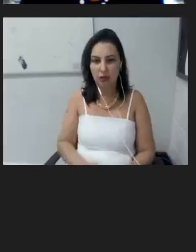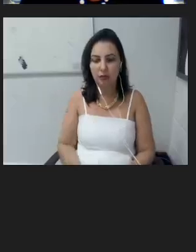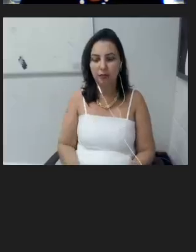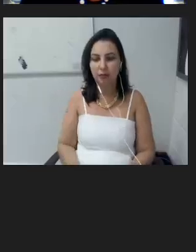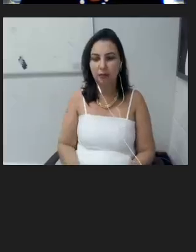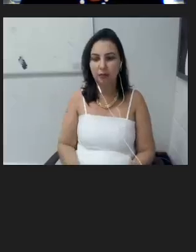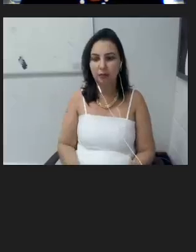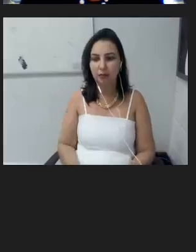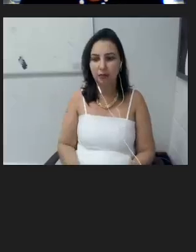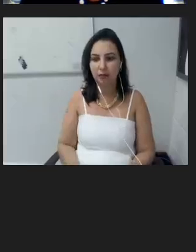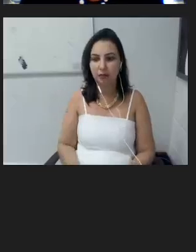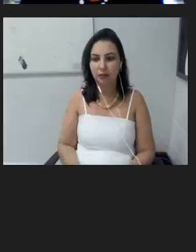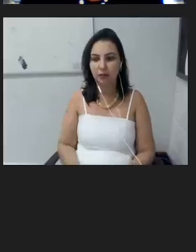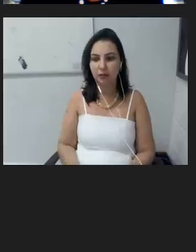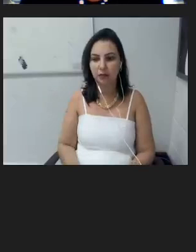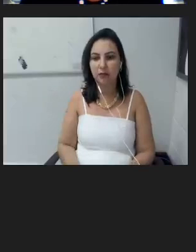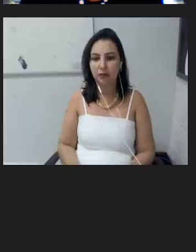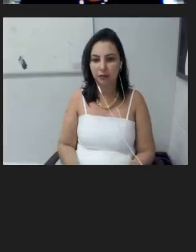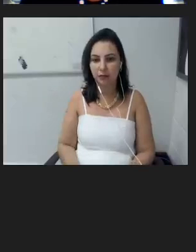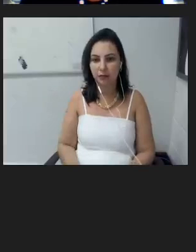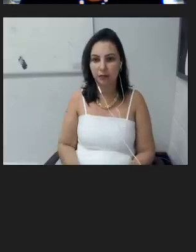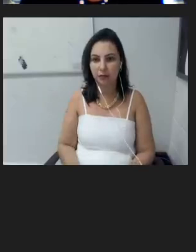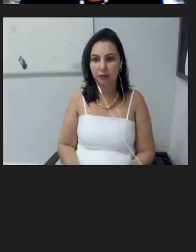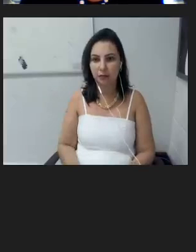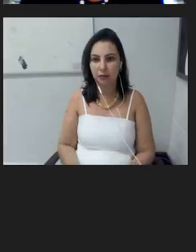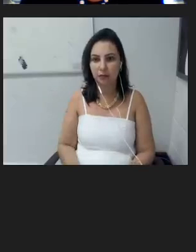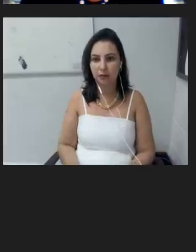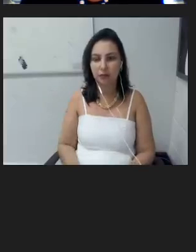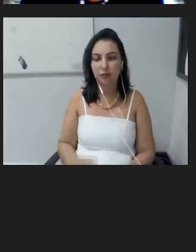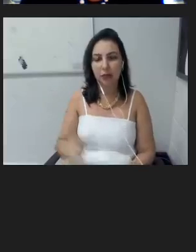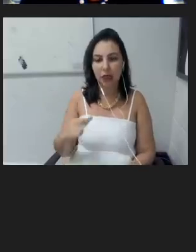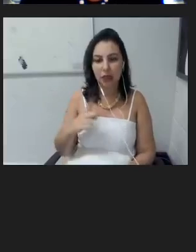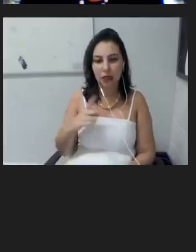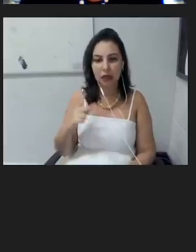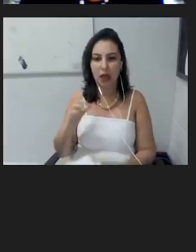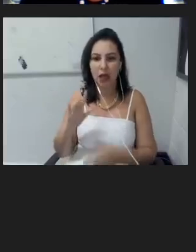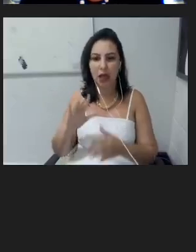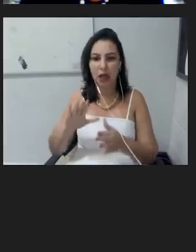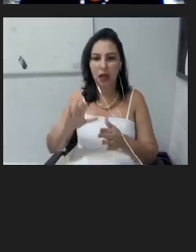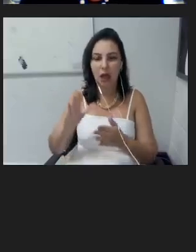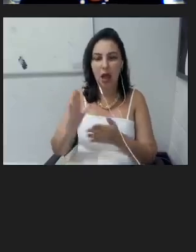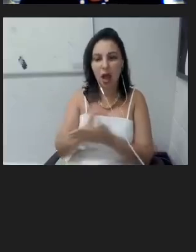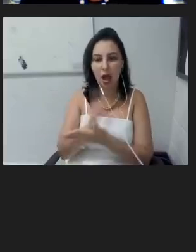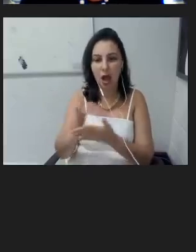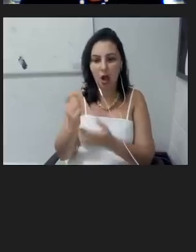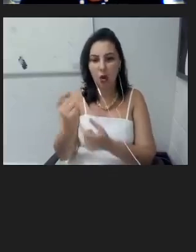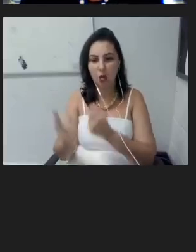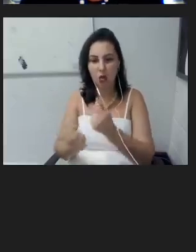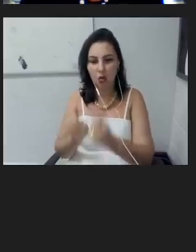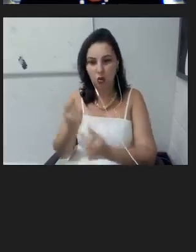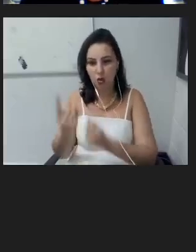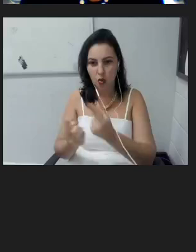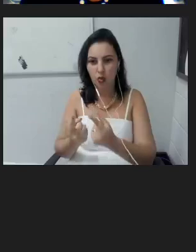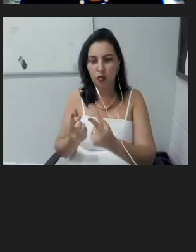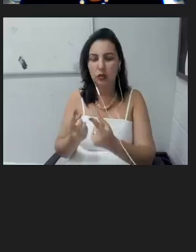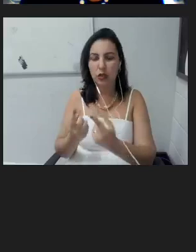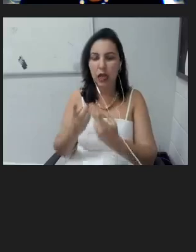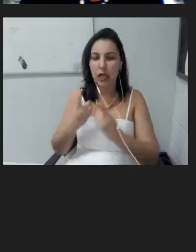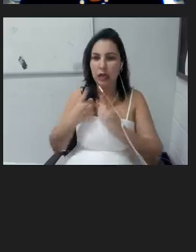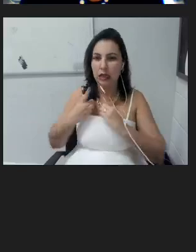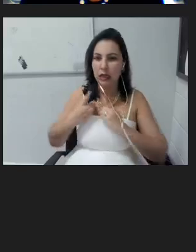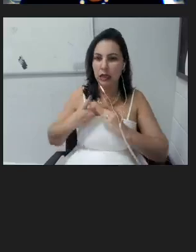10,4%, isoladamente associada a algum transtorno físico. Mas os casos de tratamento de depressão estão em torno